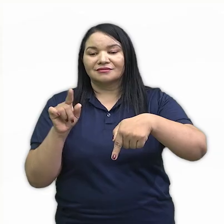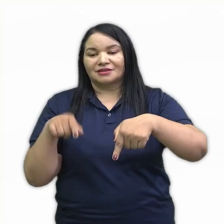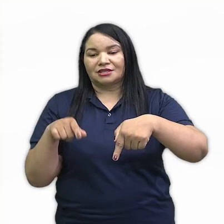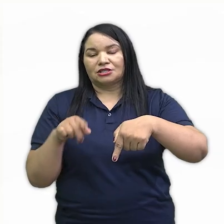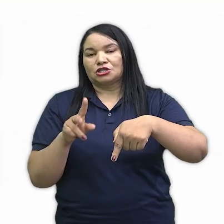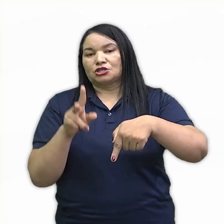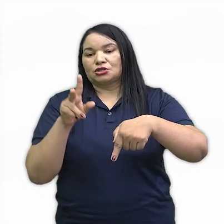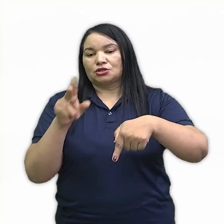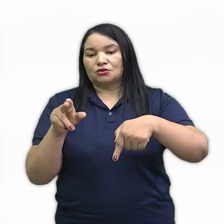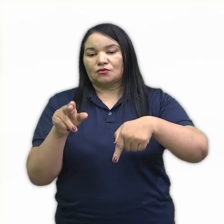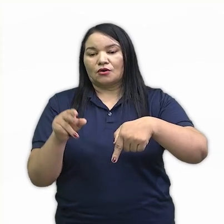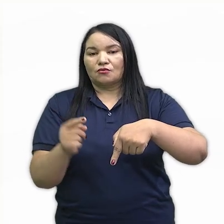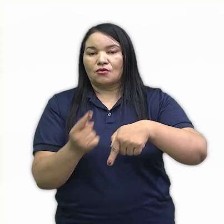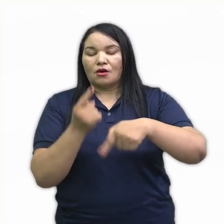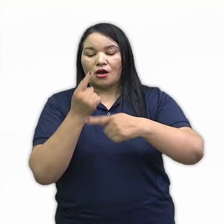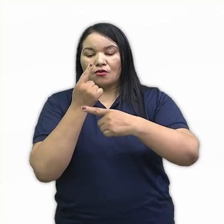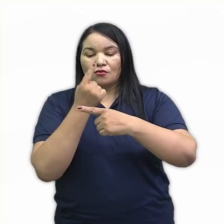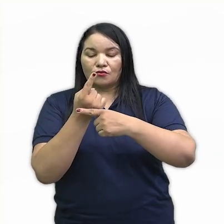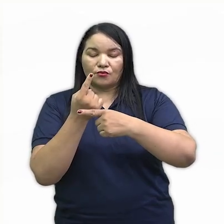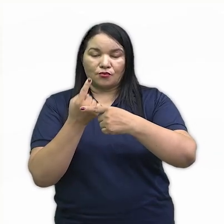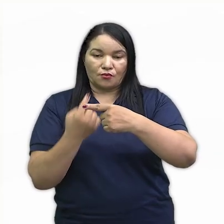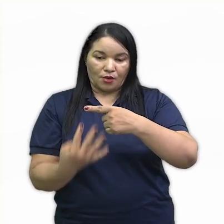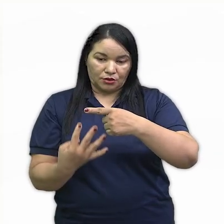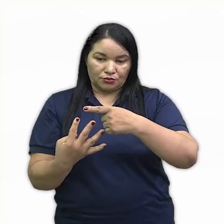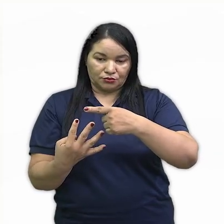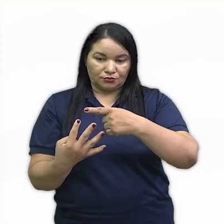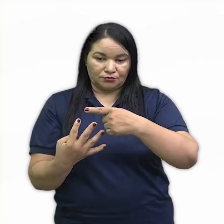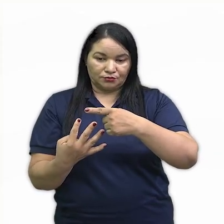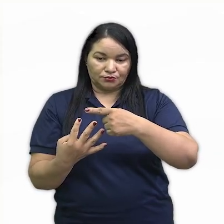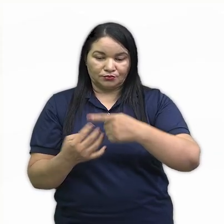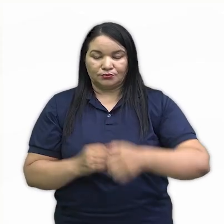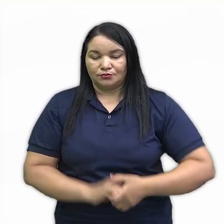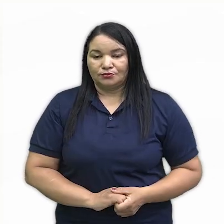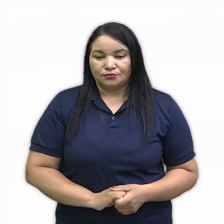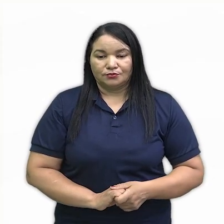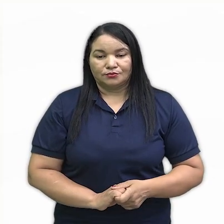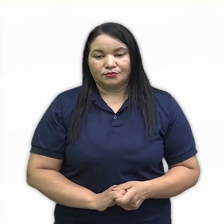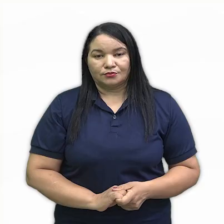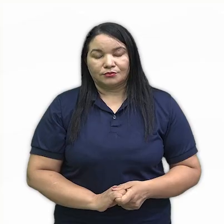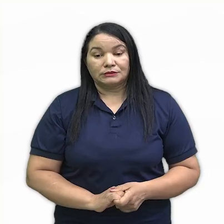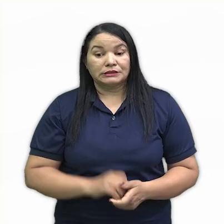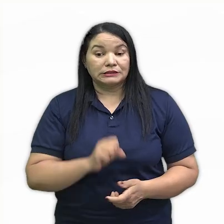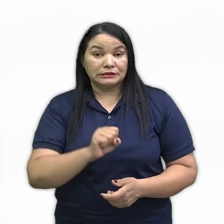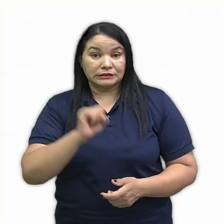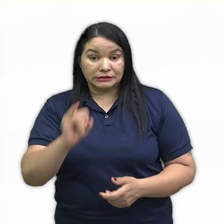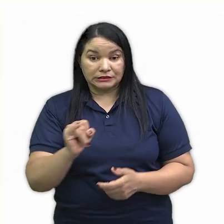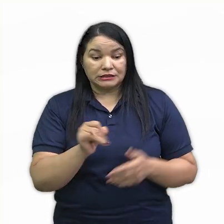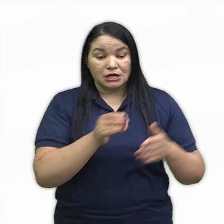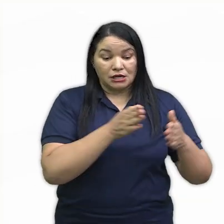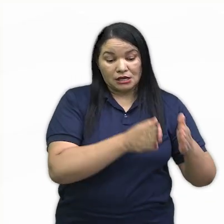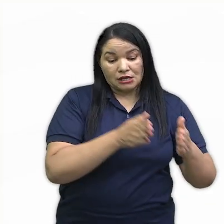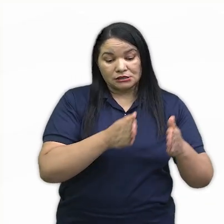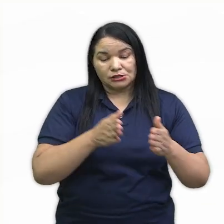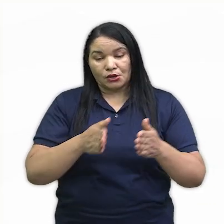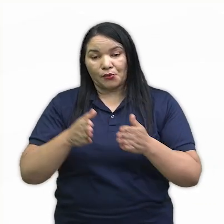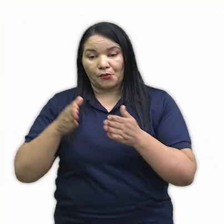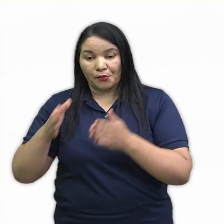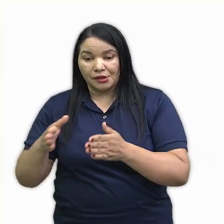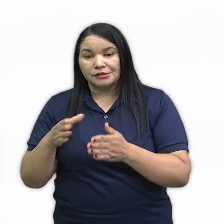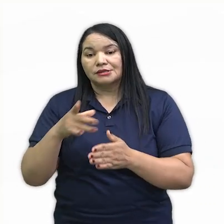buscando, ele é igual a 1/4, tá? Se a nossa sequência tivesse